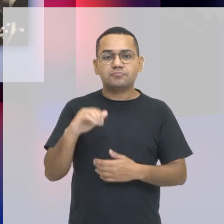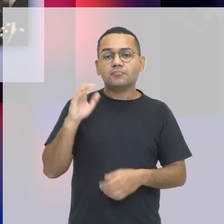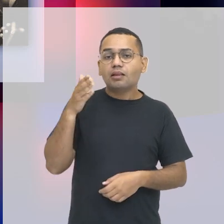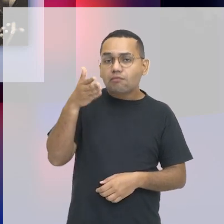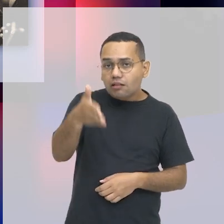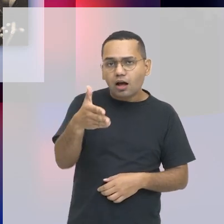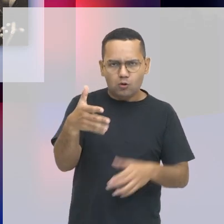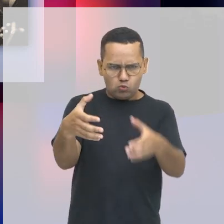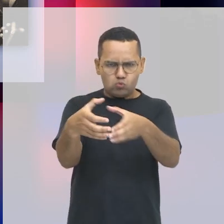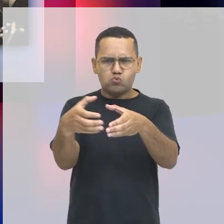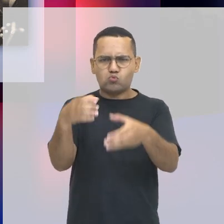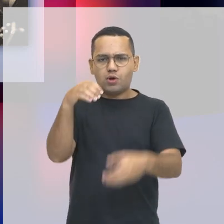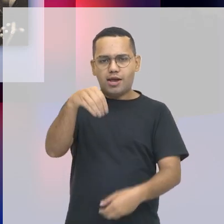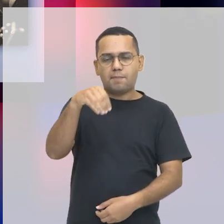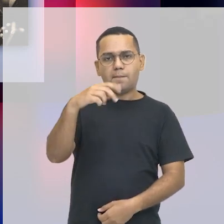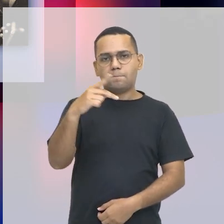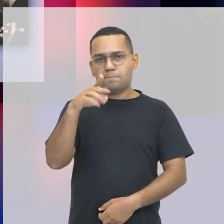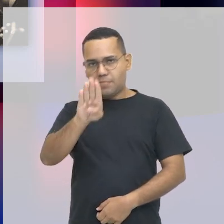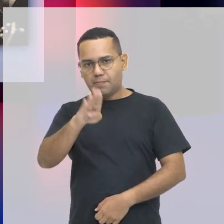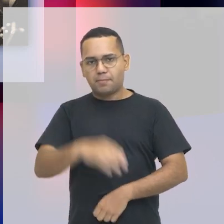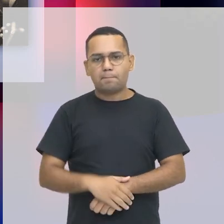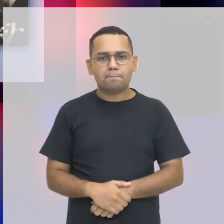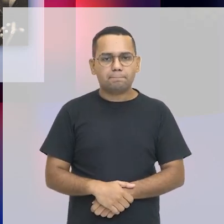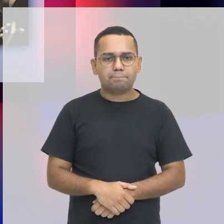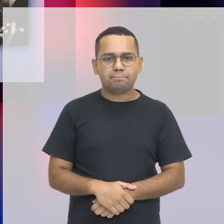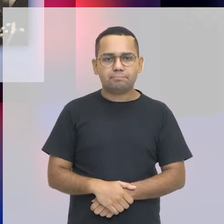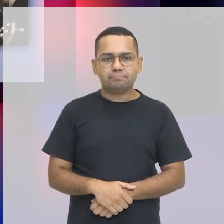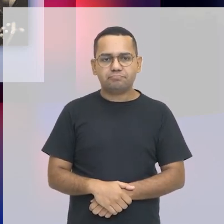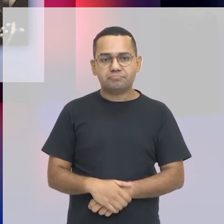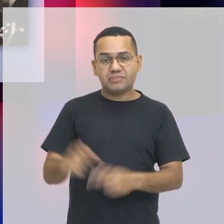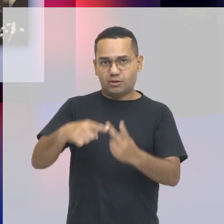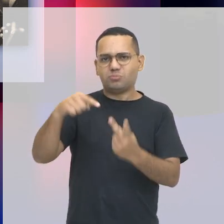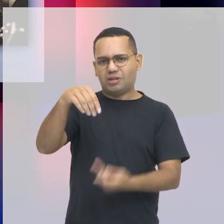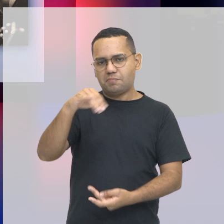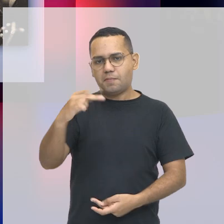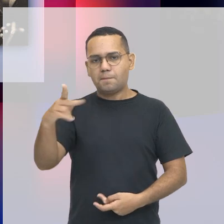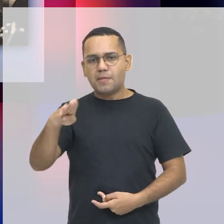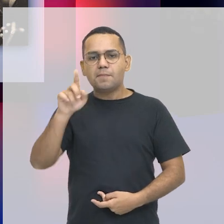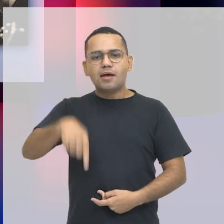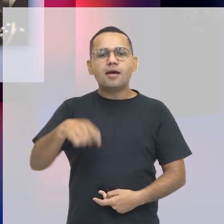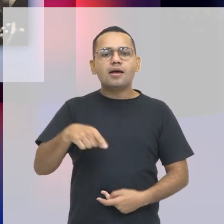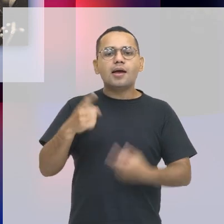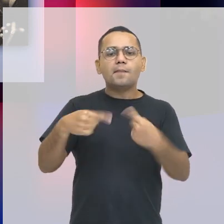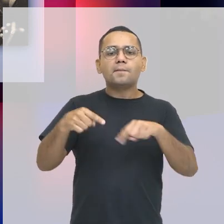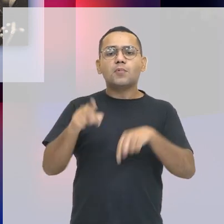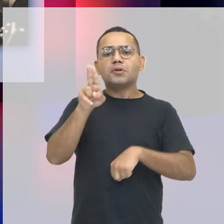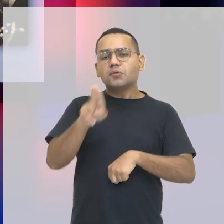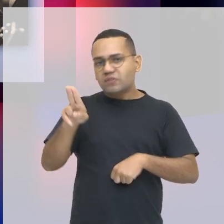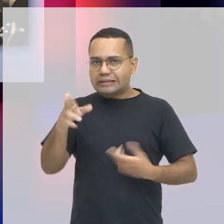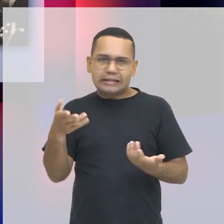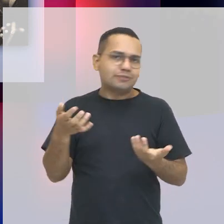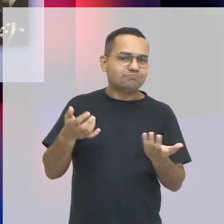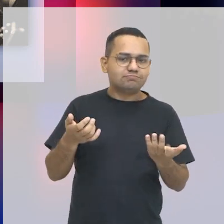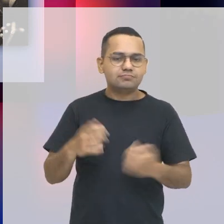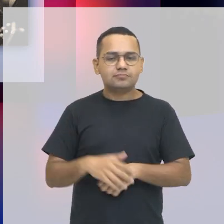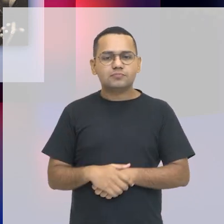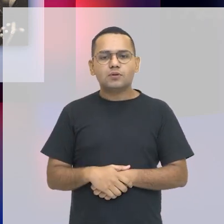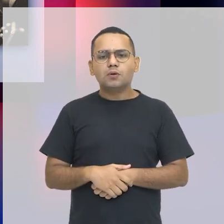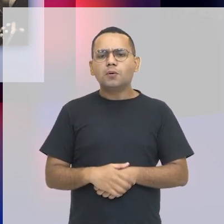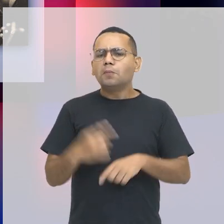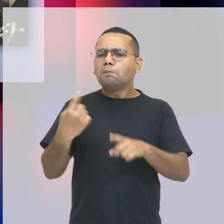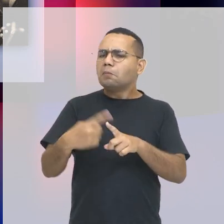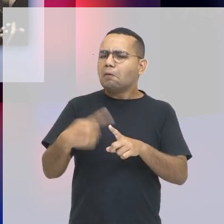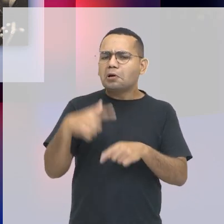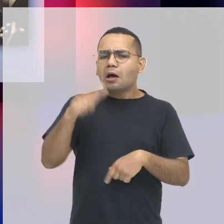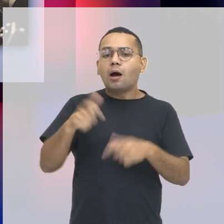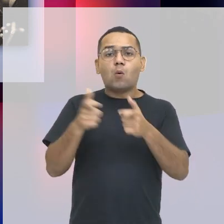ficou conhecida no país como a música da universidade, como já foi falado, por ter o